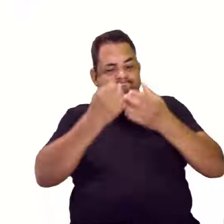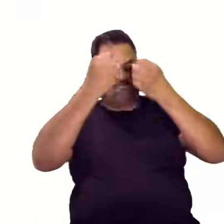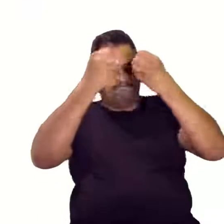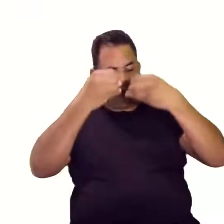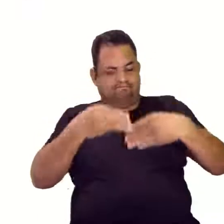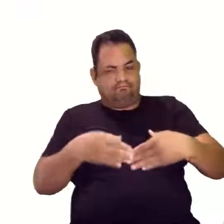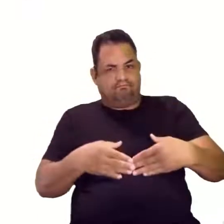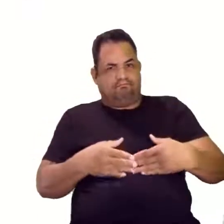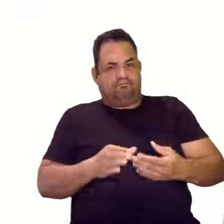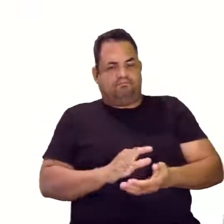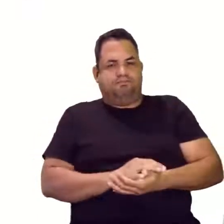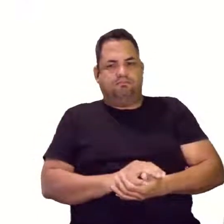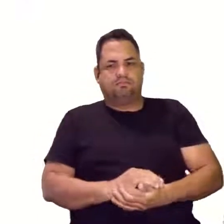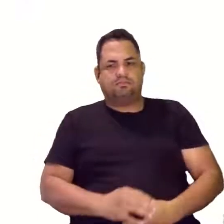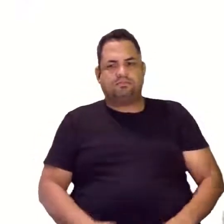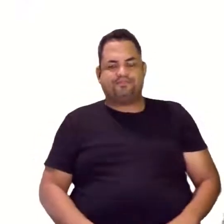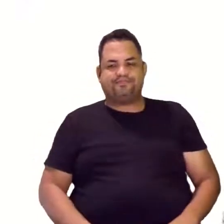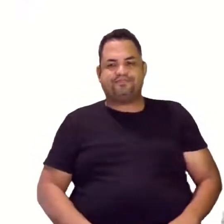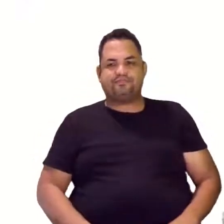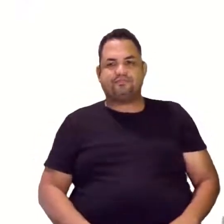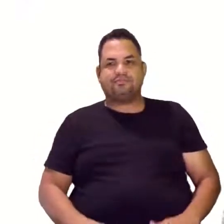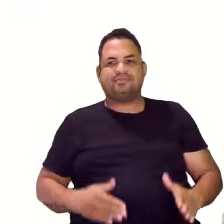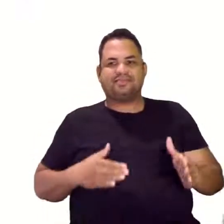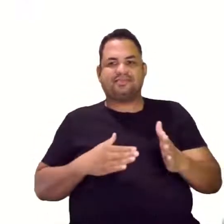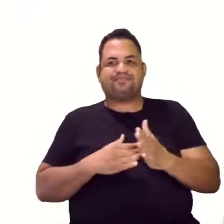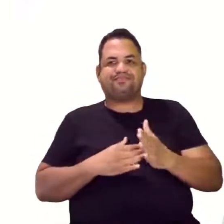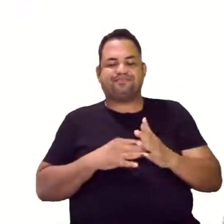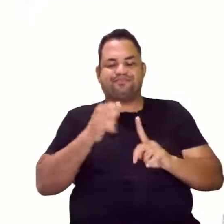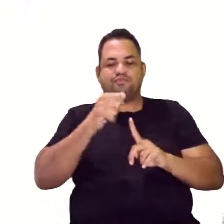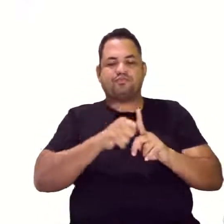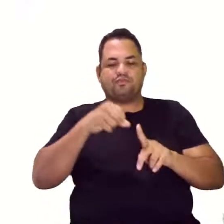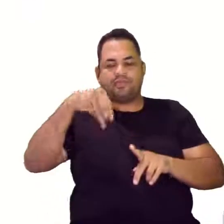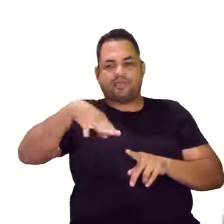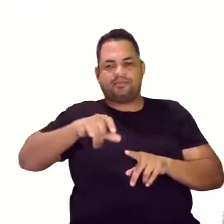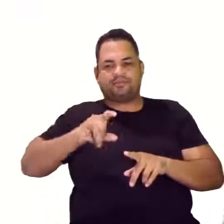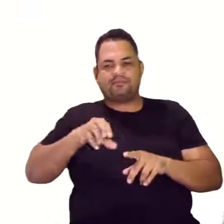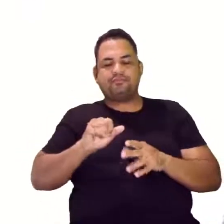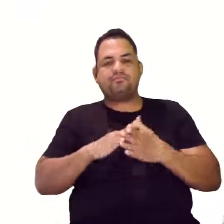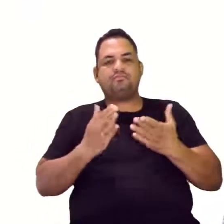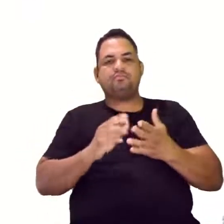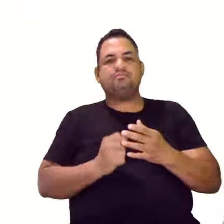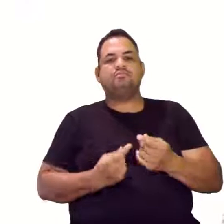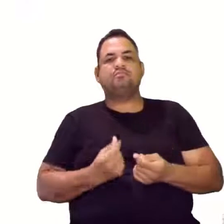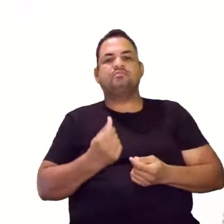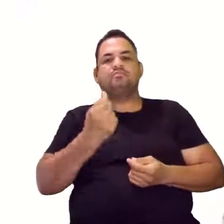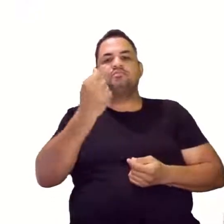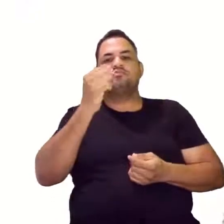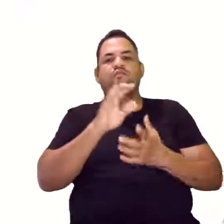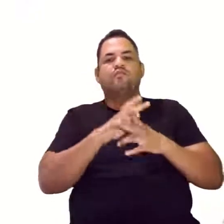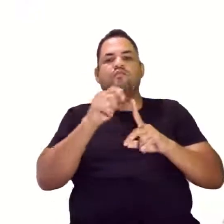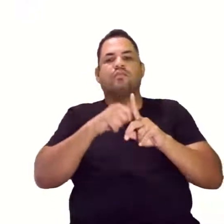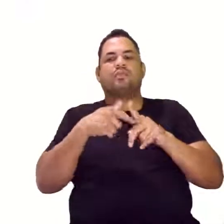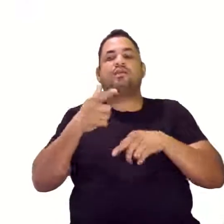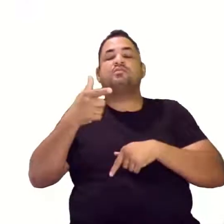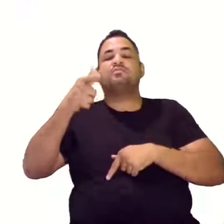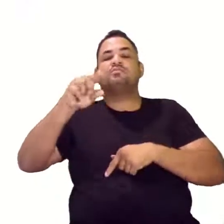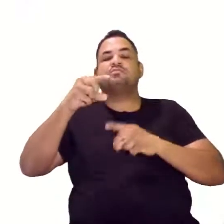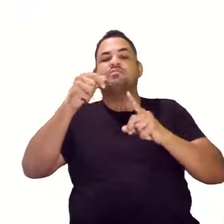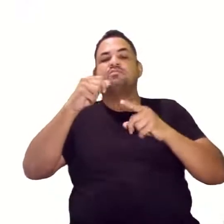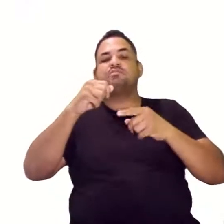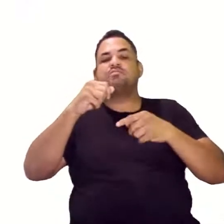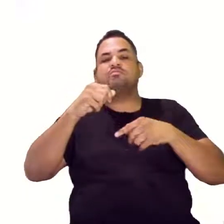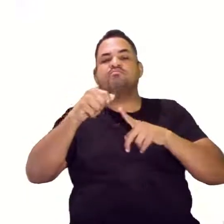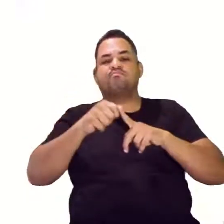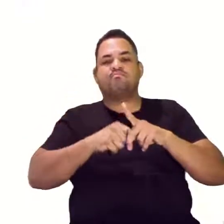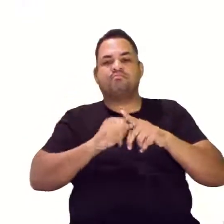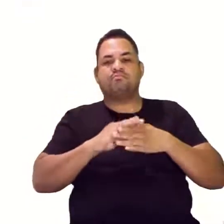ali diferenciada. Até o mês de maio. Nessas condições, o lucro mensal para os próximos meses